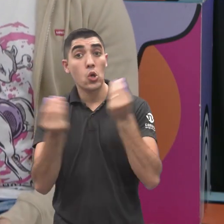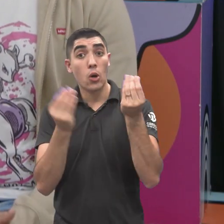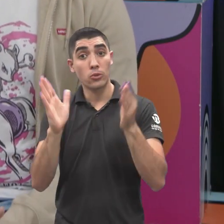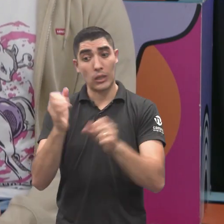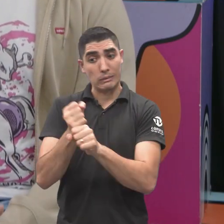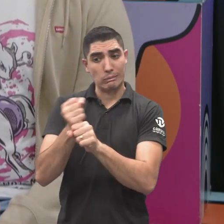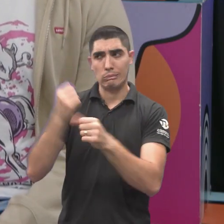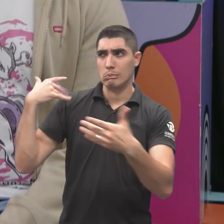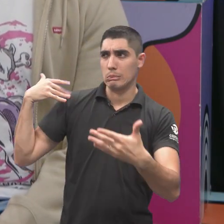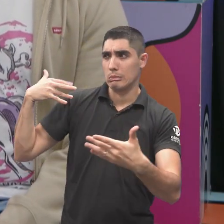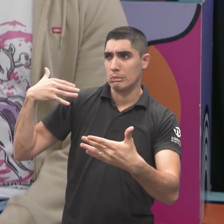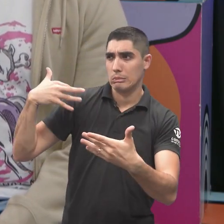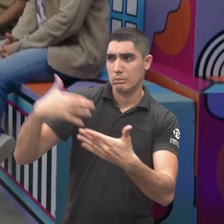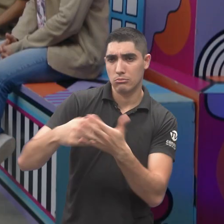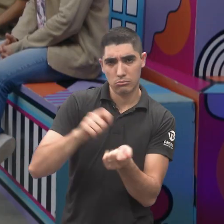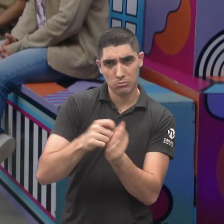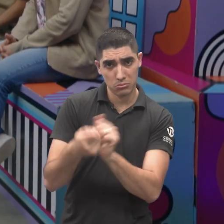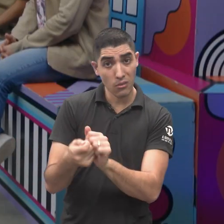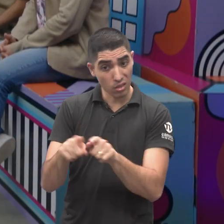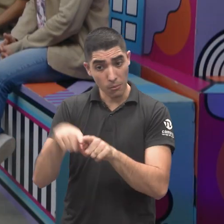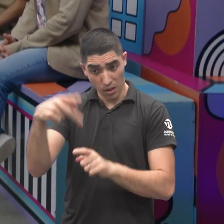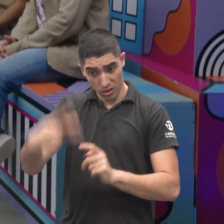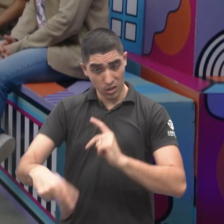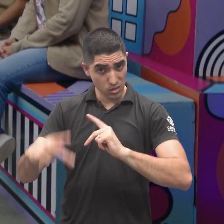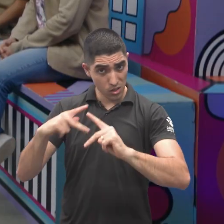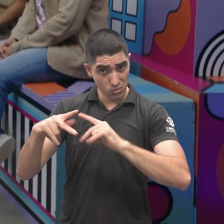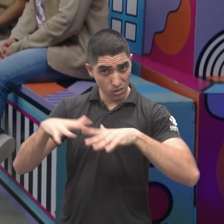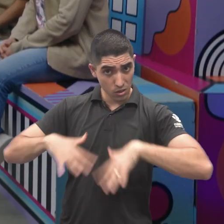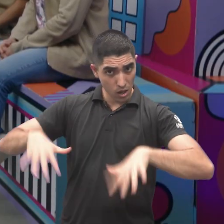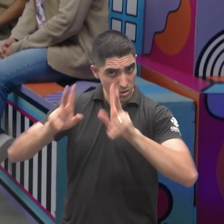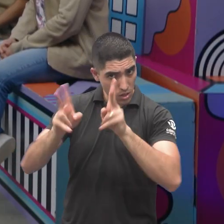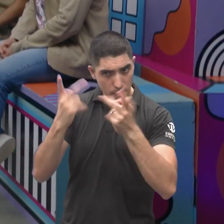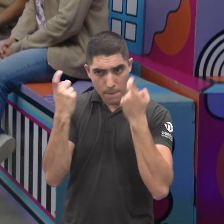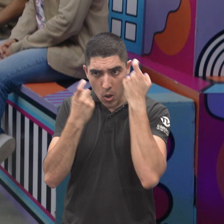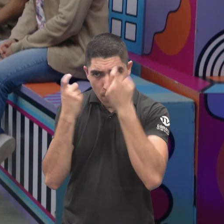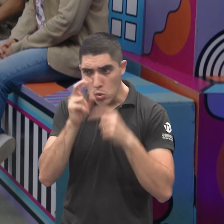É assunto debatido também na nossa cidade? Com certeza. Quando a gente fala